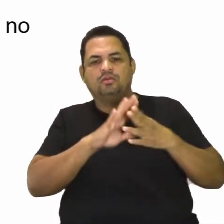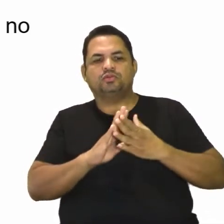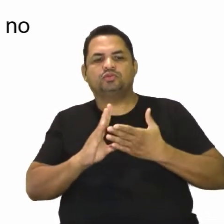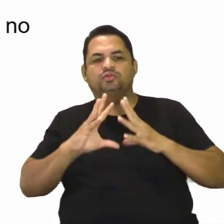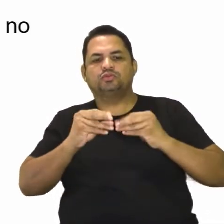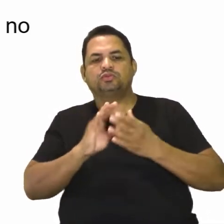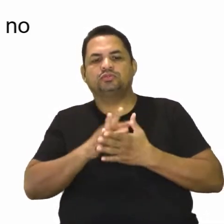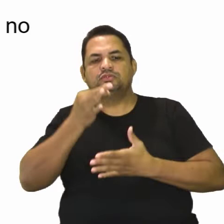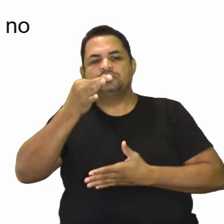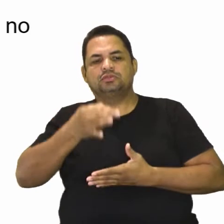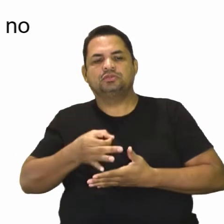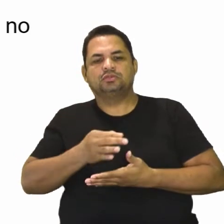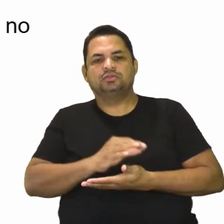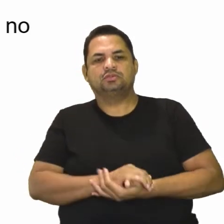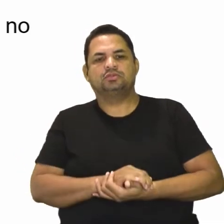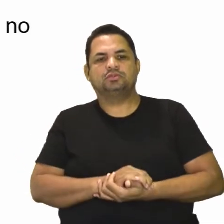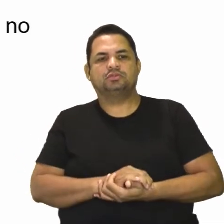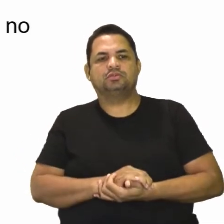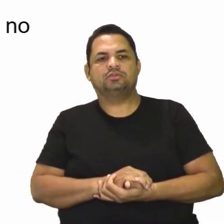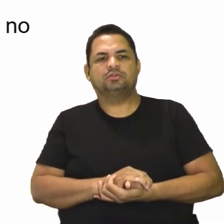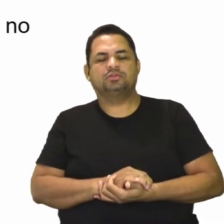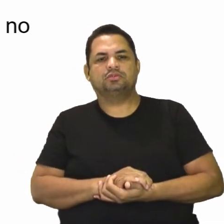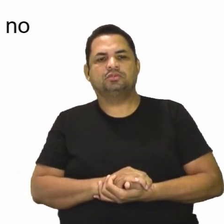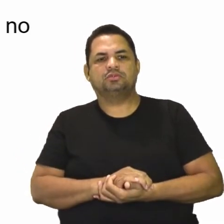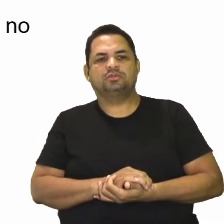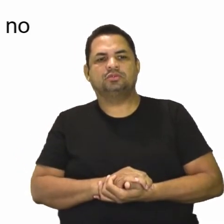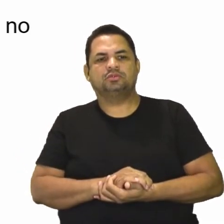alternativas estão corretas?